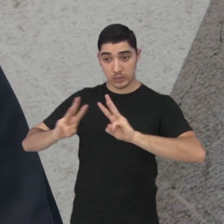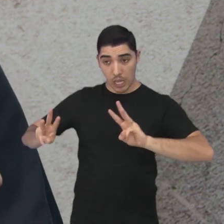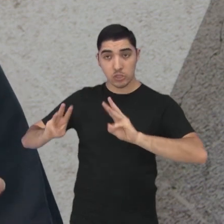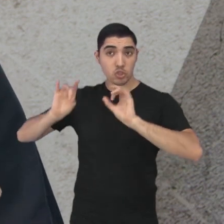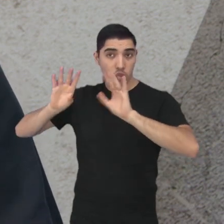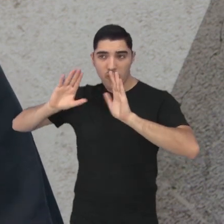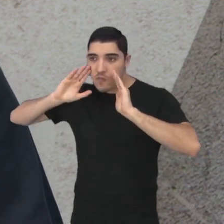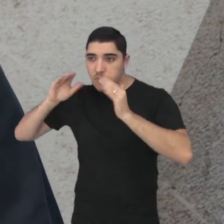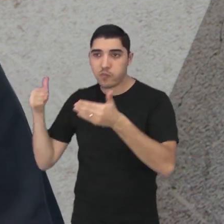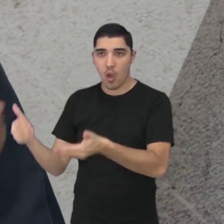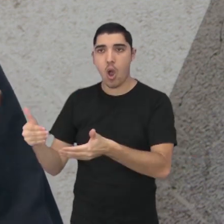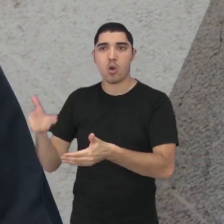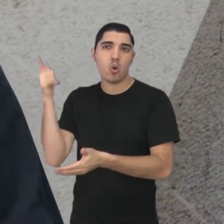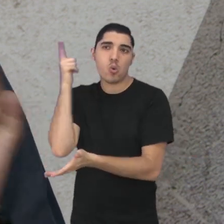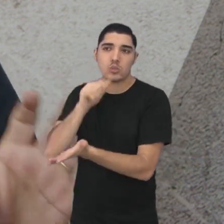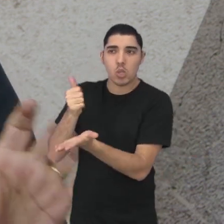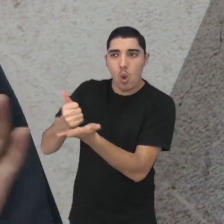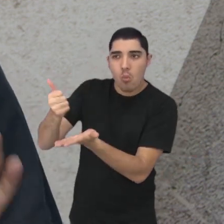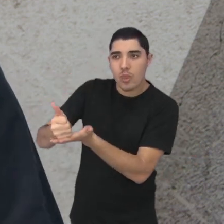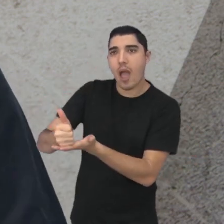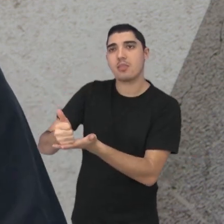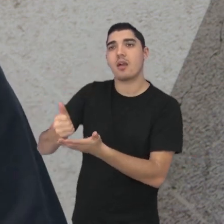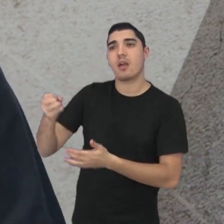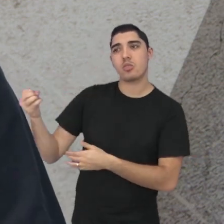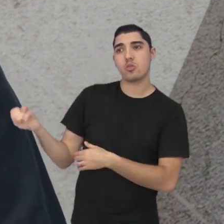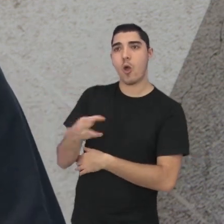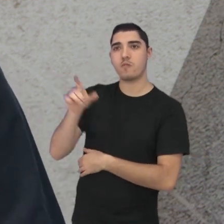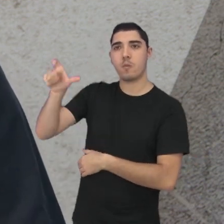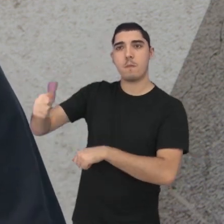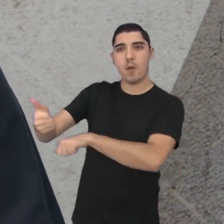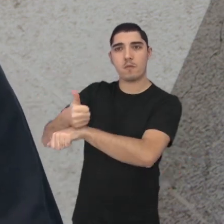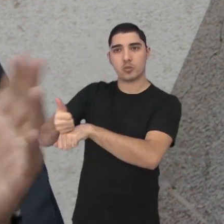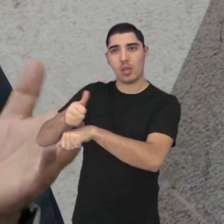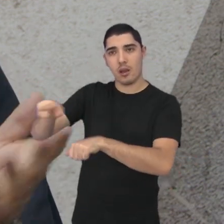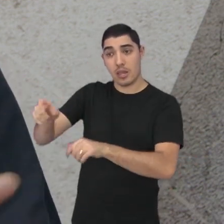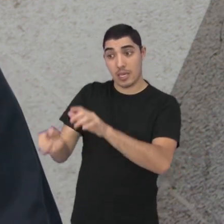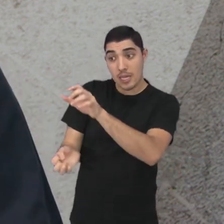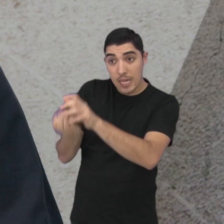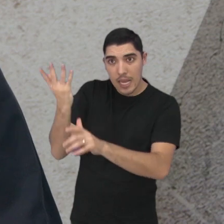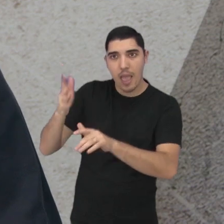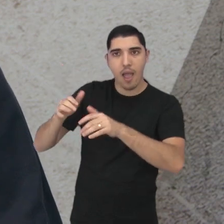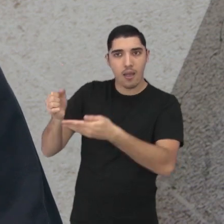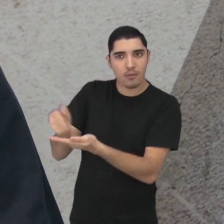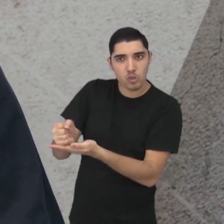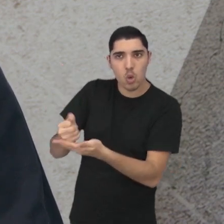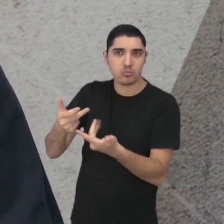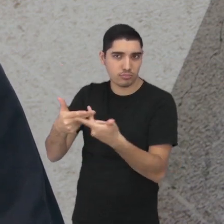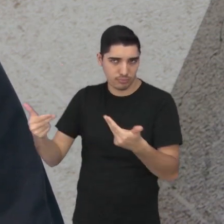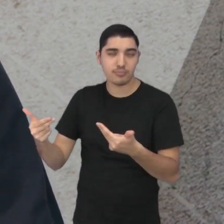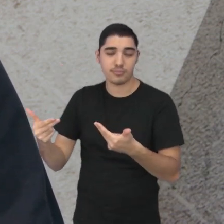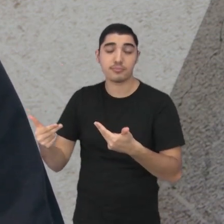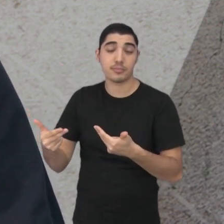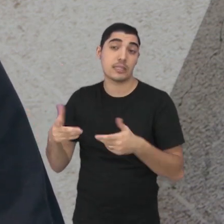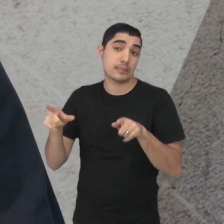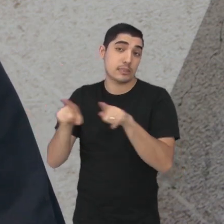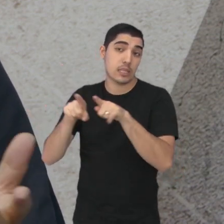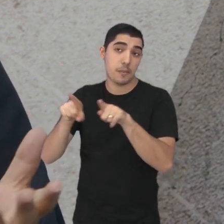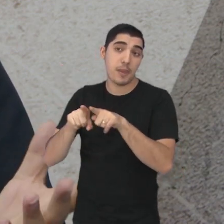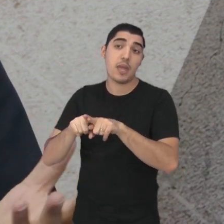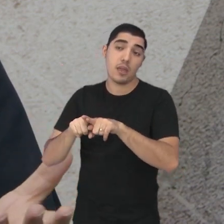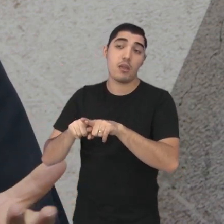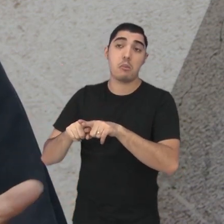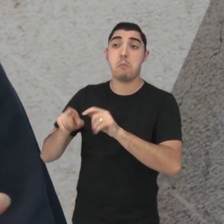sites que são voltados para isso também, né, para contratação de profissionais da área criativa, da área de economia criativa, e